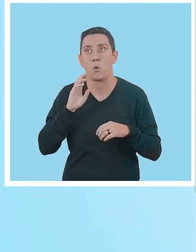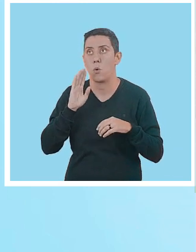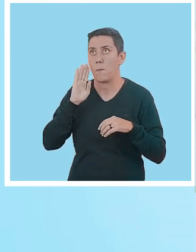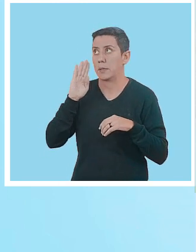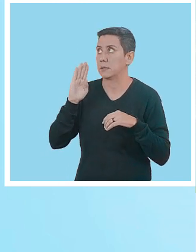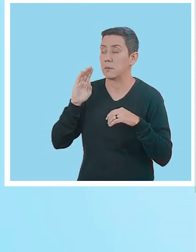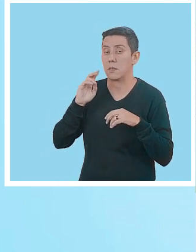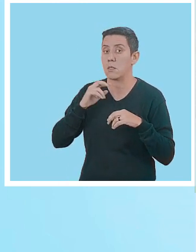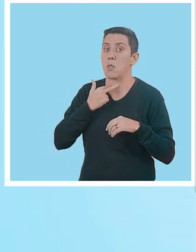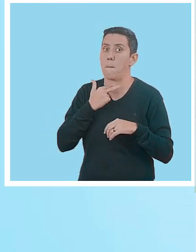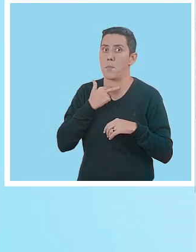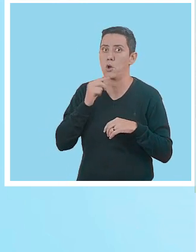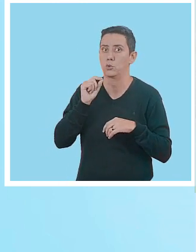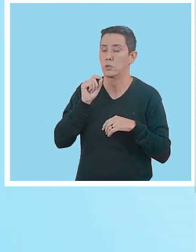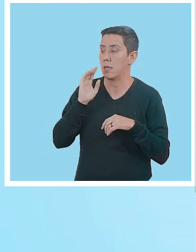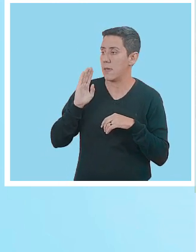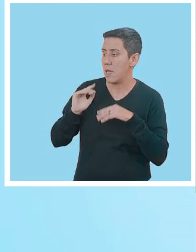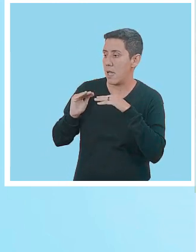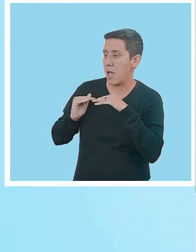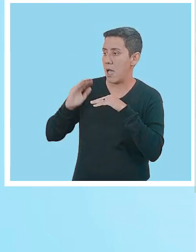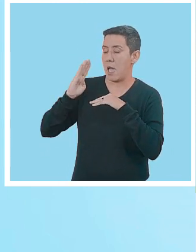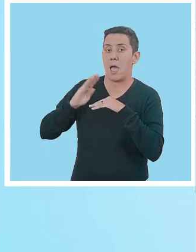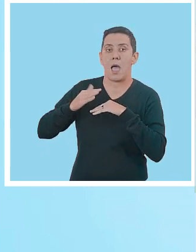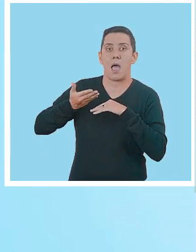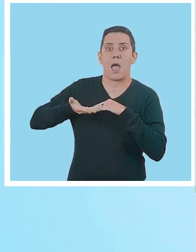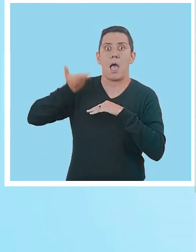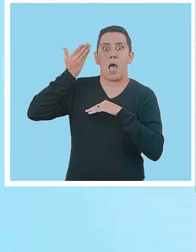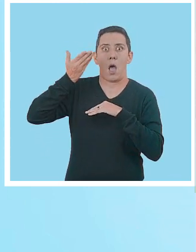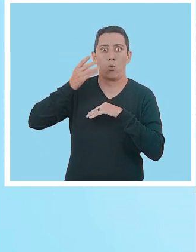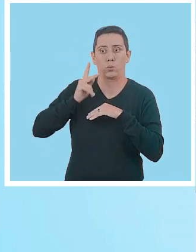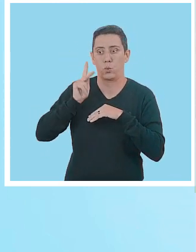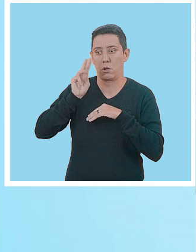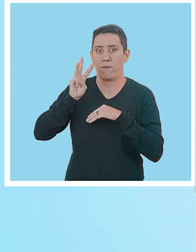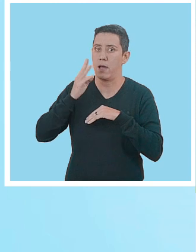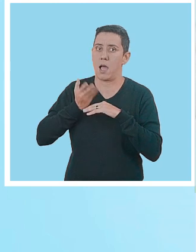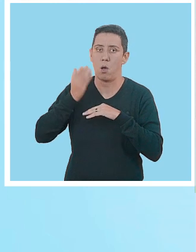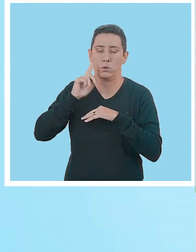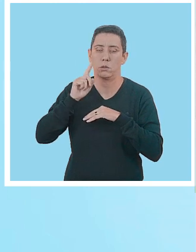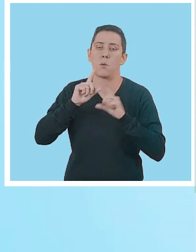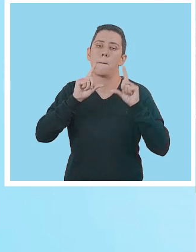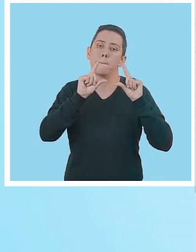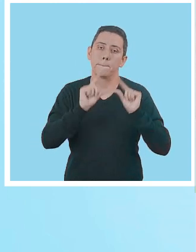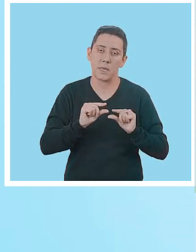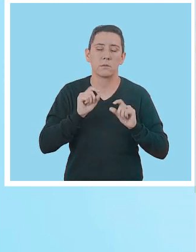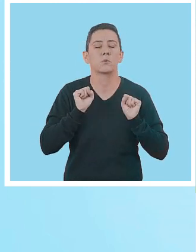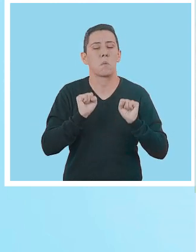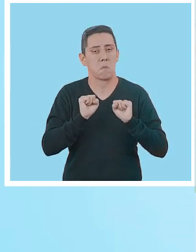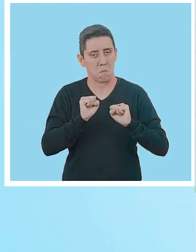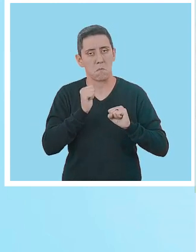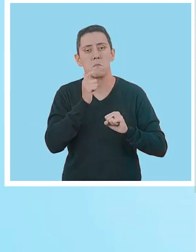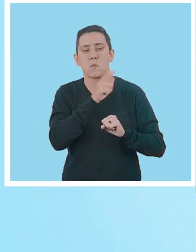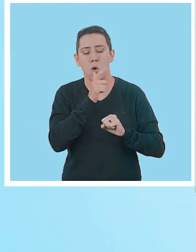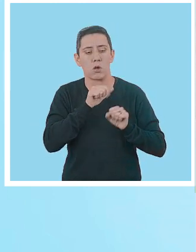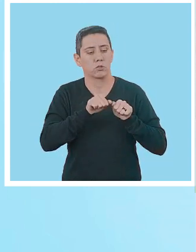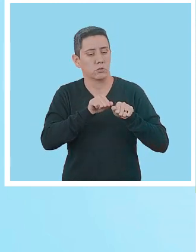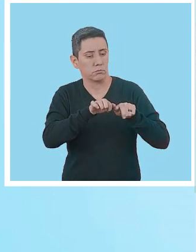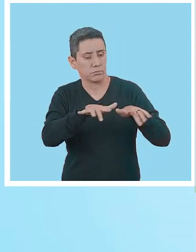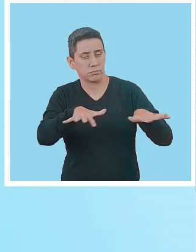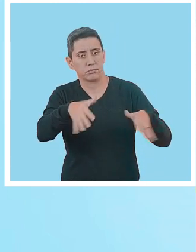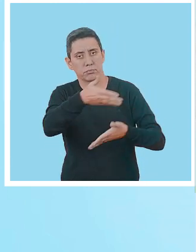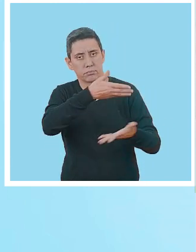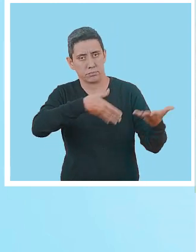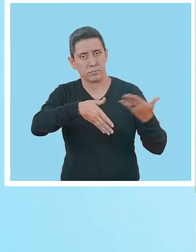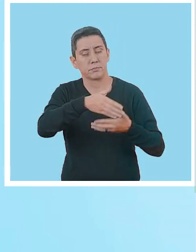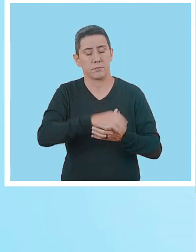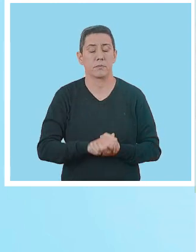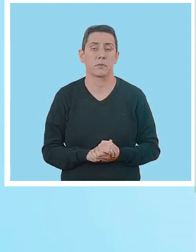é consumidores o grupo B Mas eles podem fazer a geração distribuída e hoje em dia né com